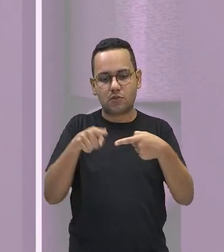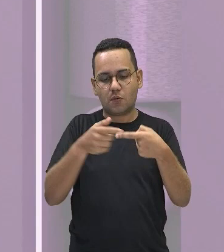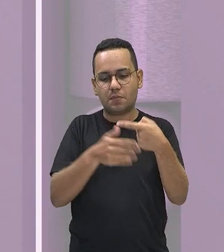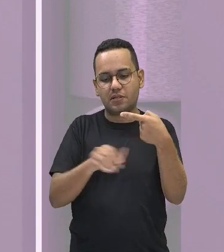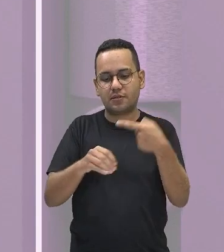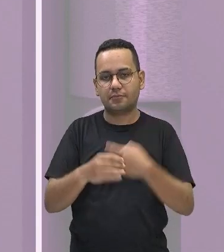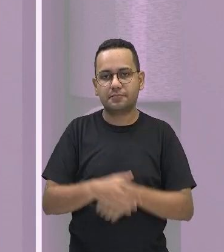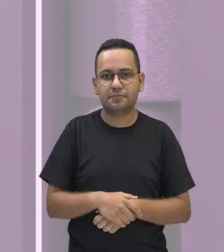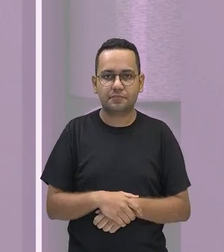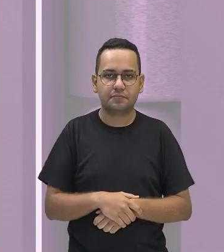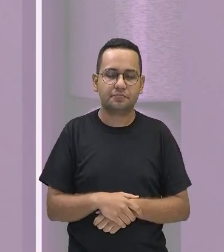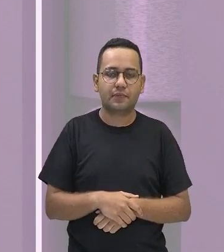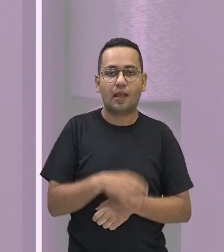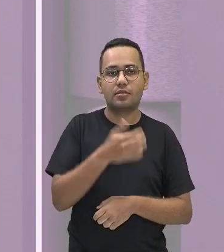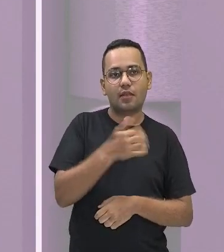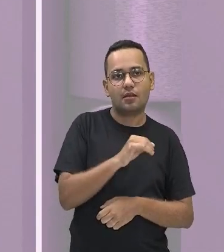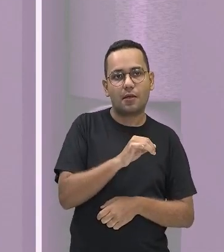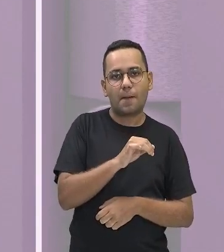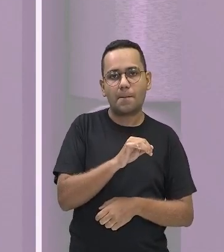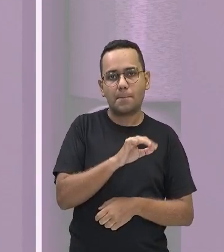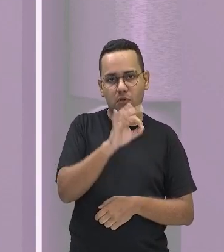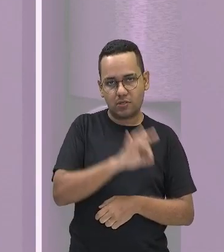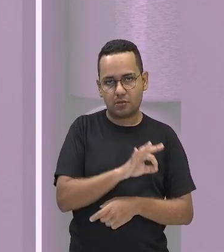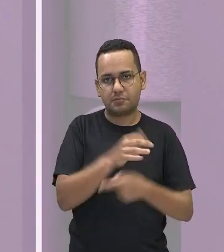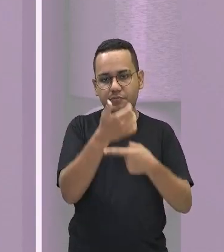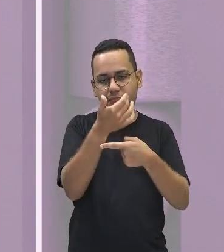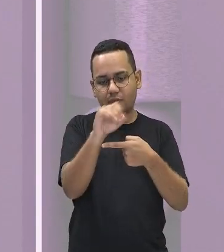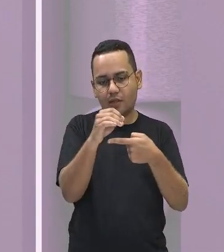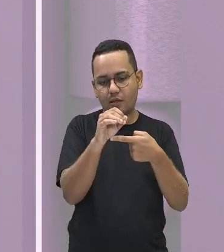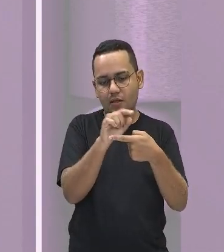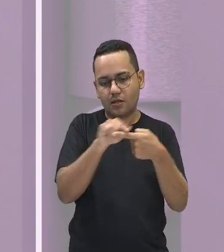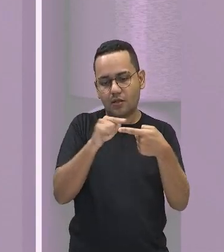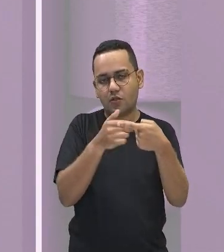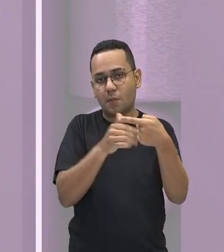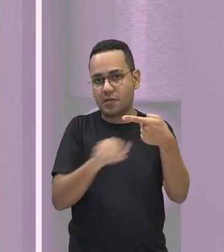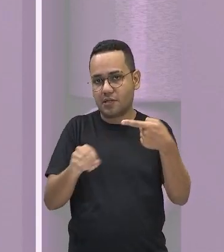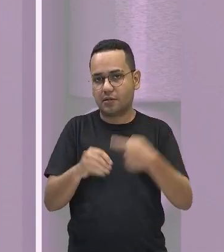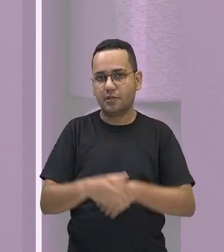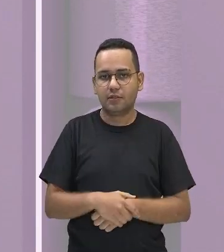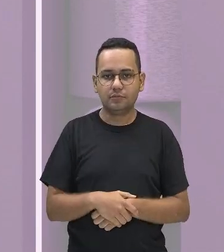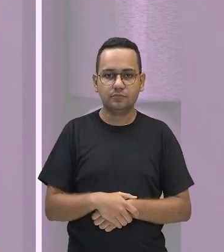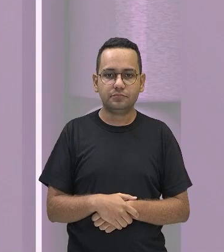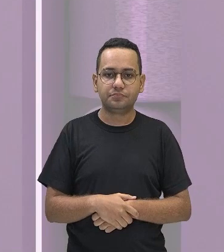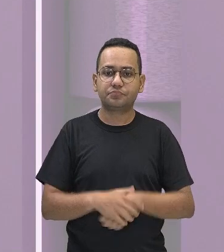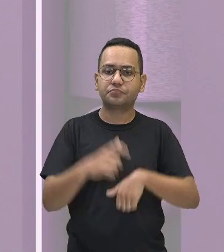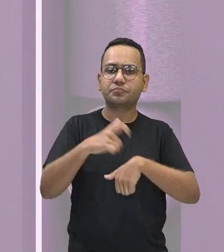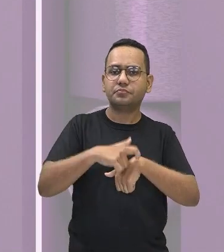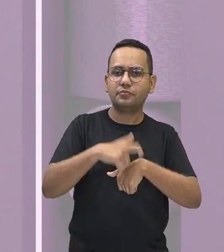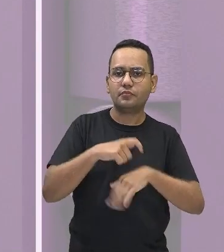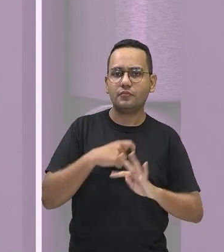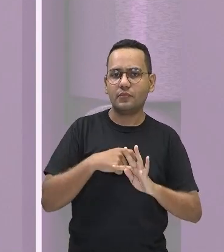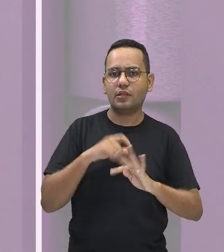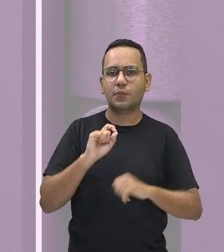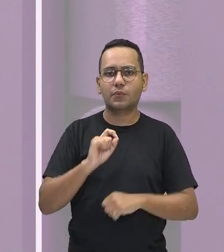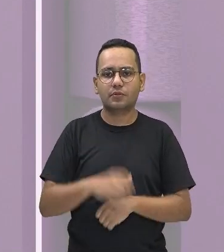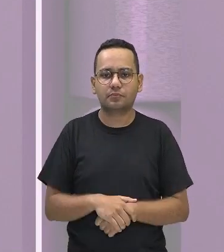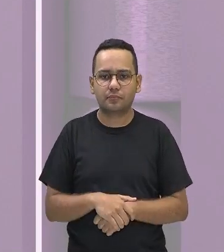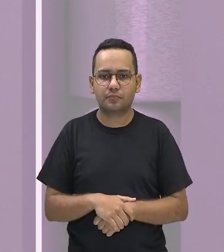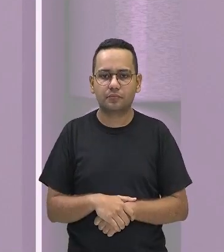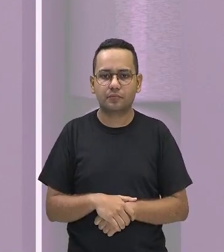bom? 10%, 10 sobre 100, ok? E o tempo, ele sempre vai ser a nossa medida de tempo,